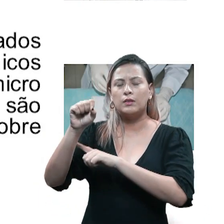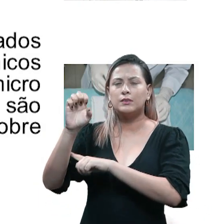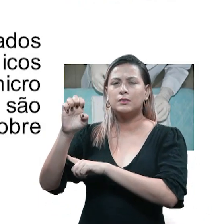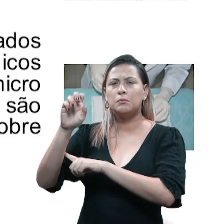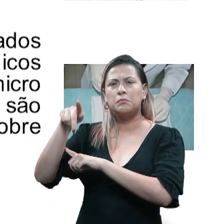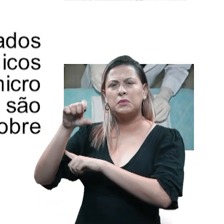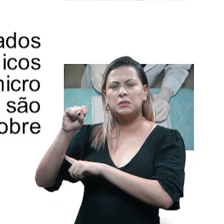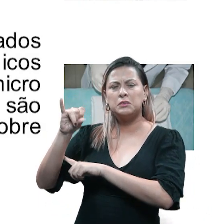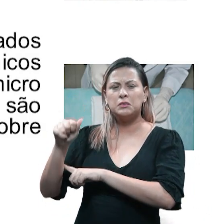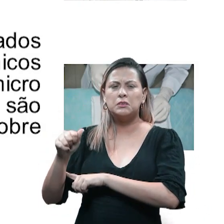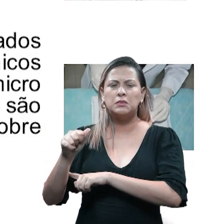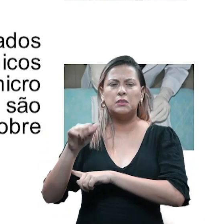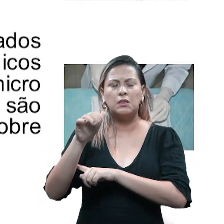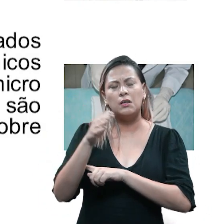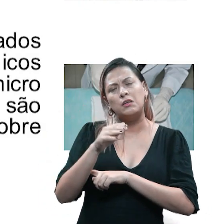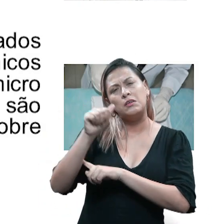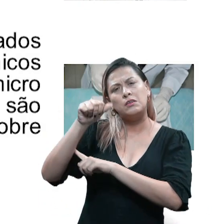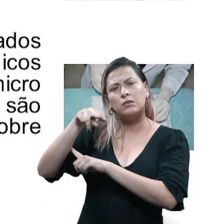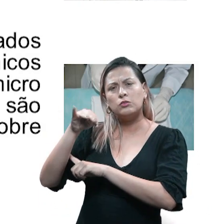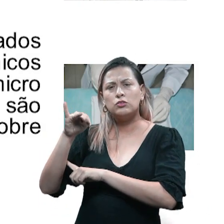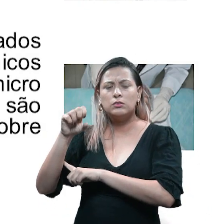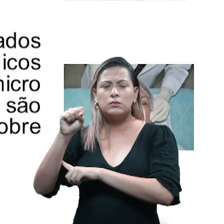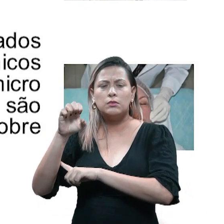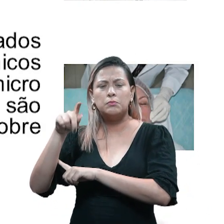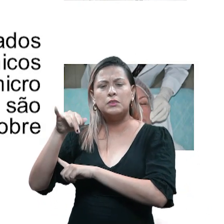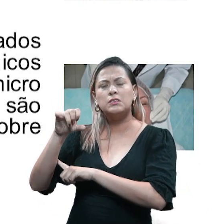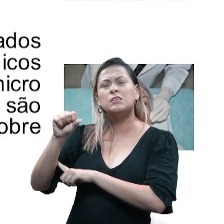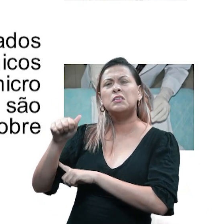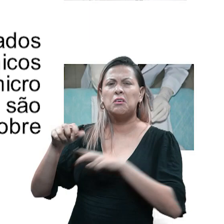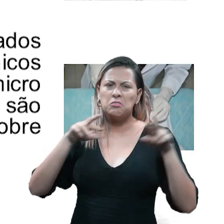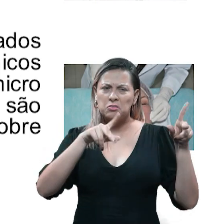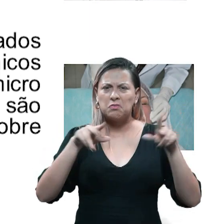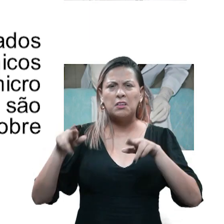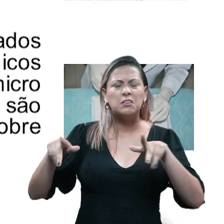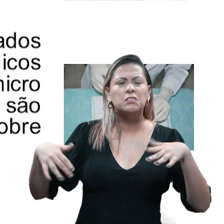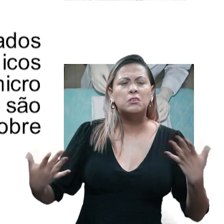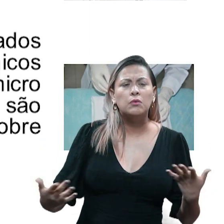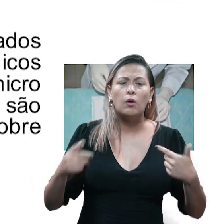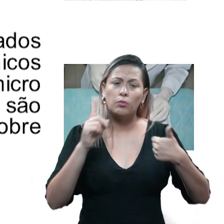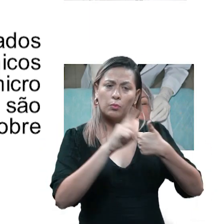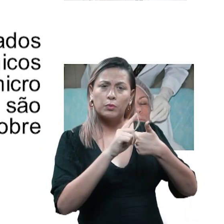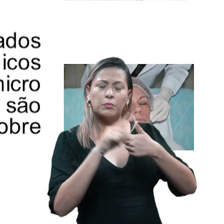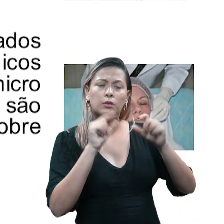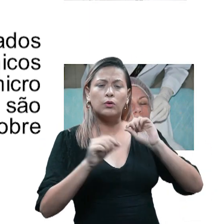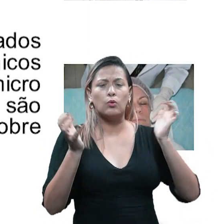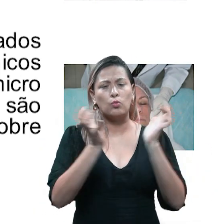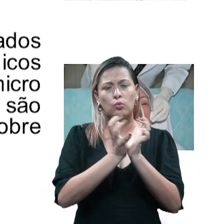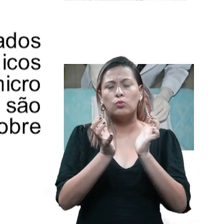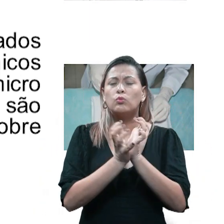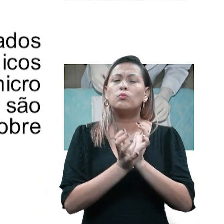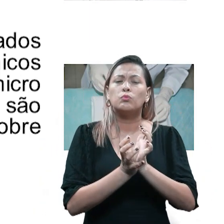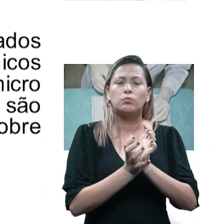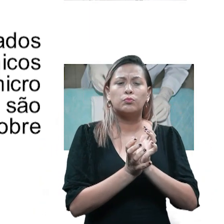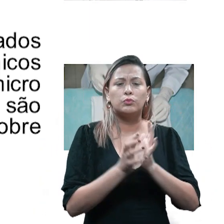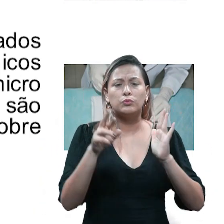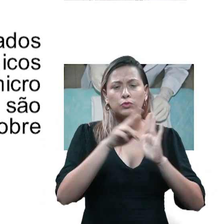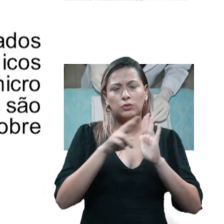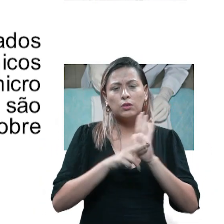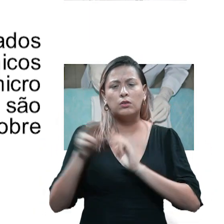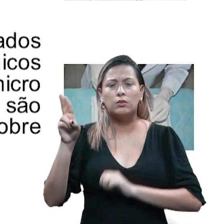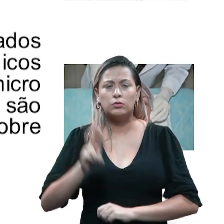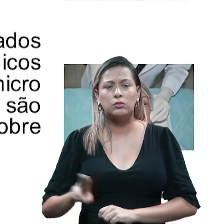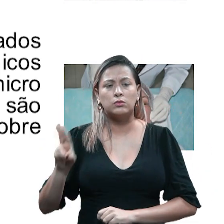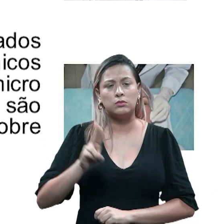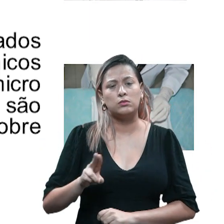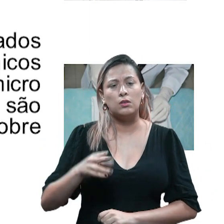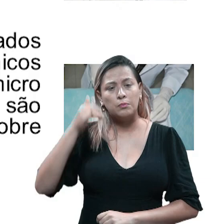Tem diferença de um para o outro? Asepsia é o conjunto de medidas utilizadas para impedir a penetração